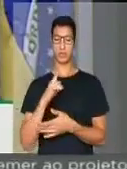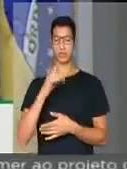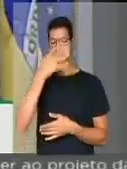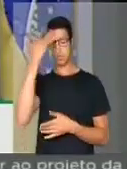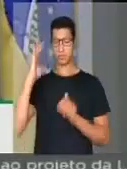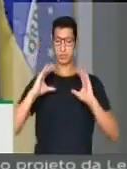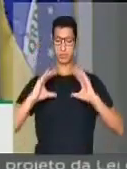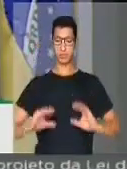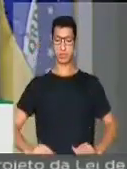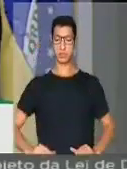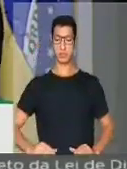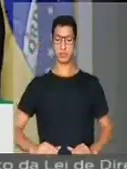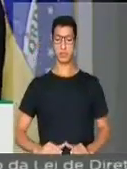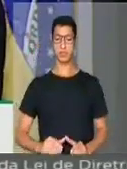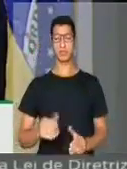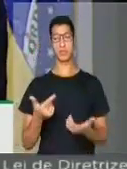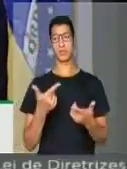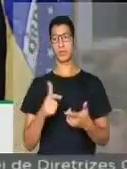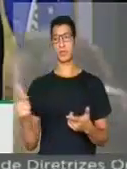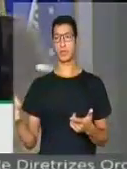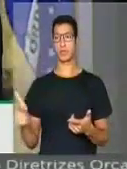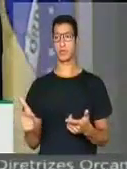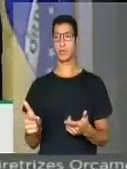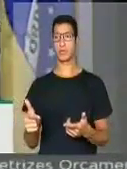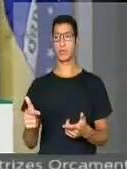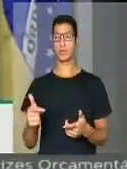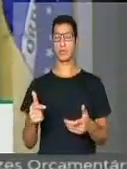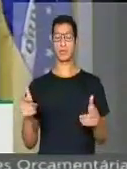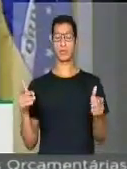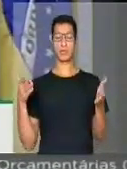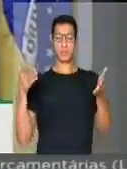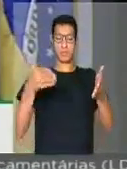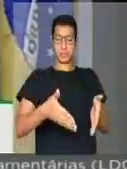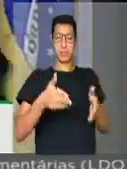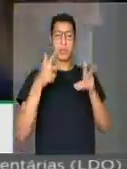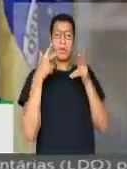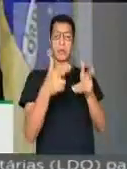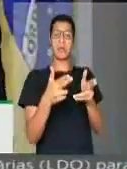esse cidadão não seja enquadrado